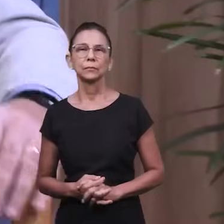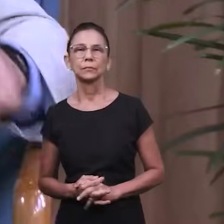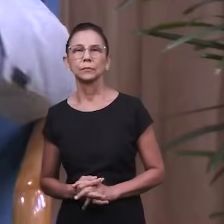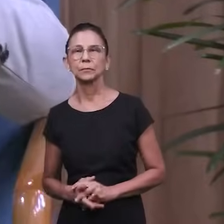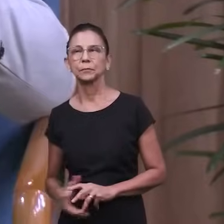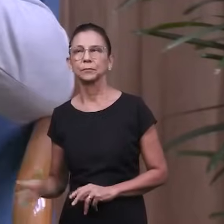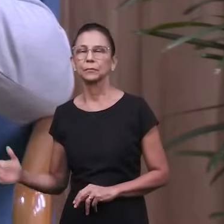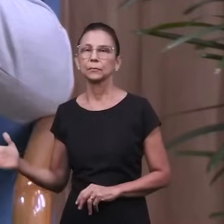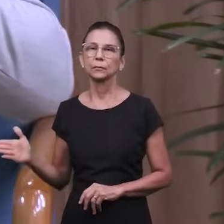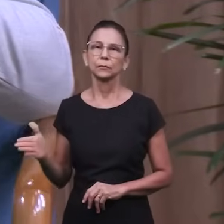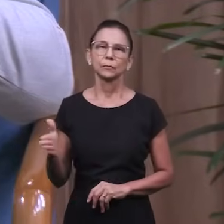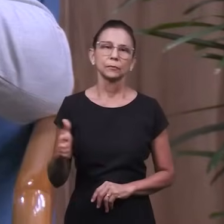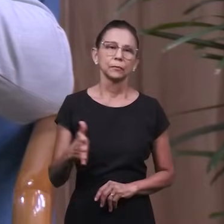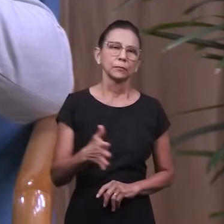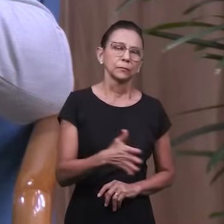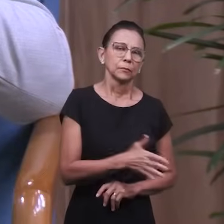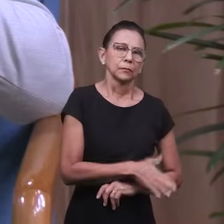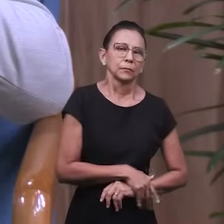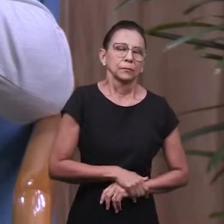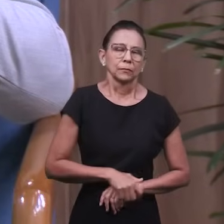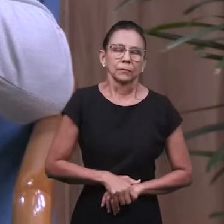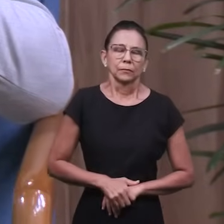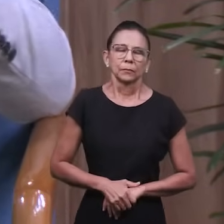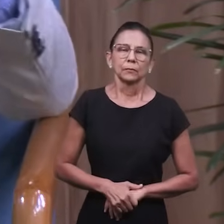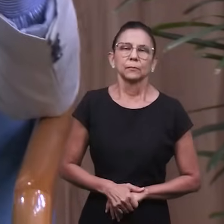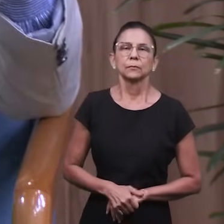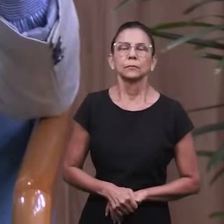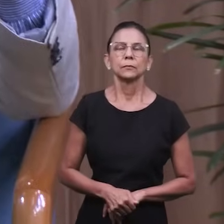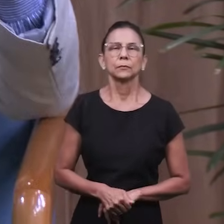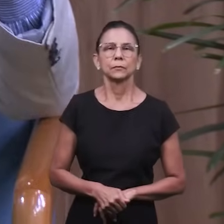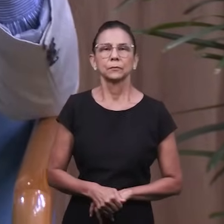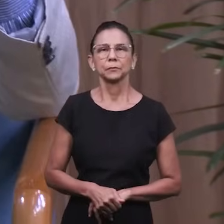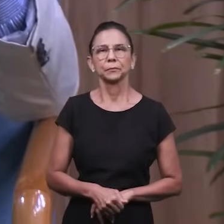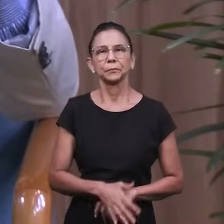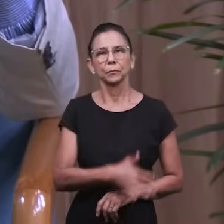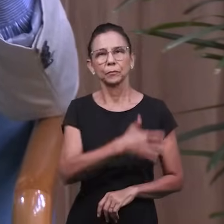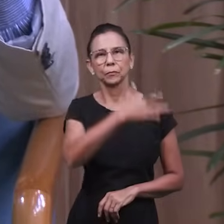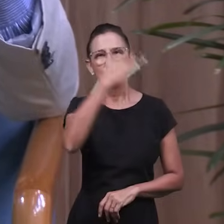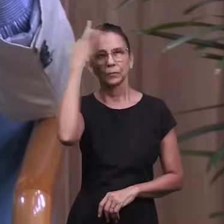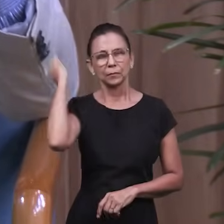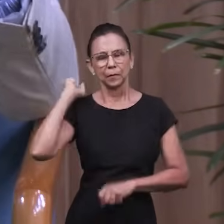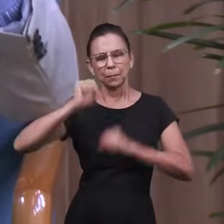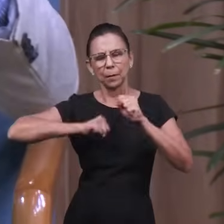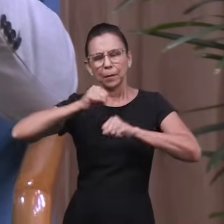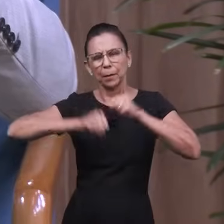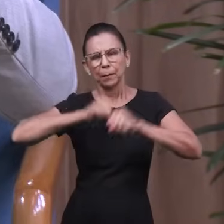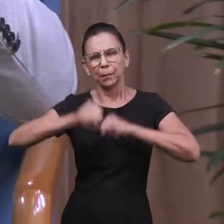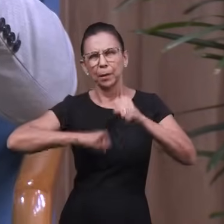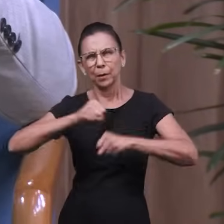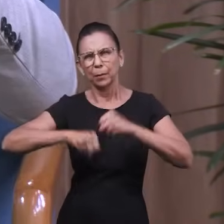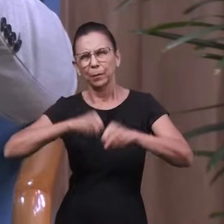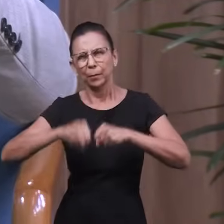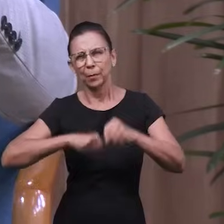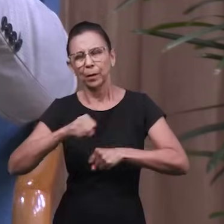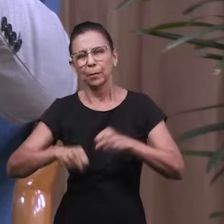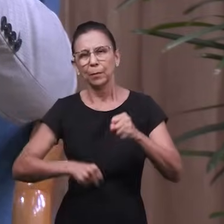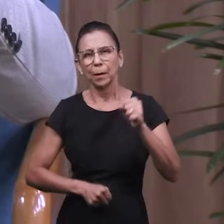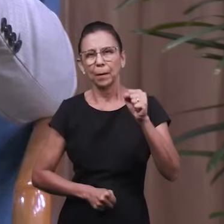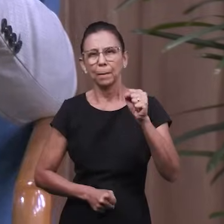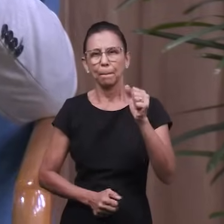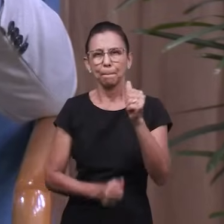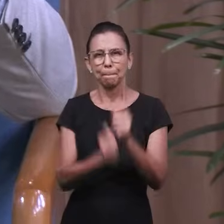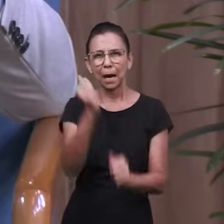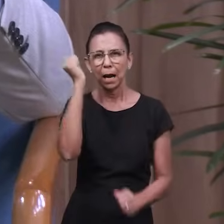Jesus. Quando um atleta corre em uma corrida longa, tudo que ele quer é vencer aquela corrida. Você concorda